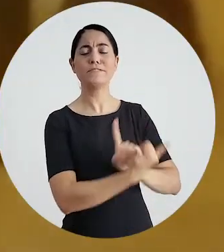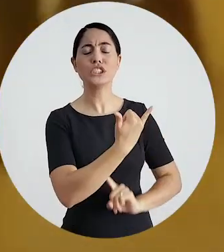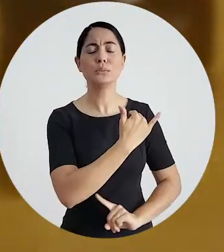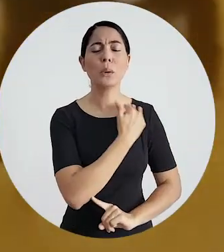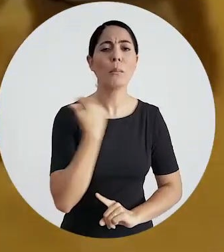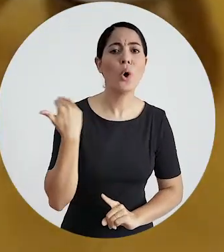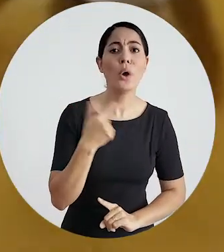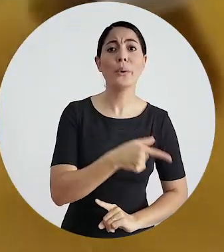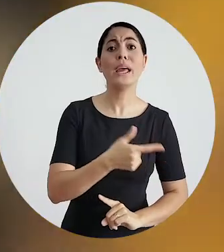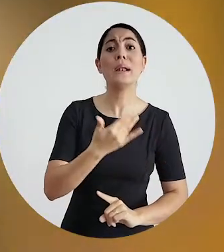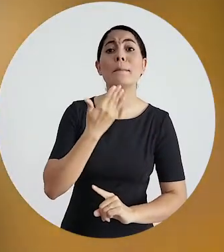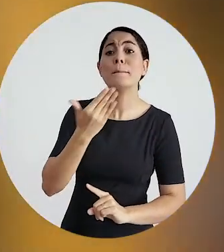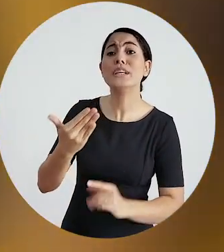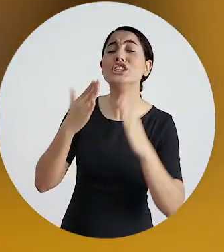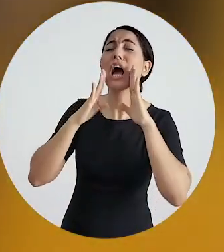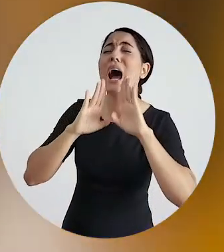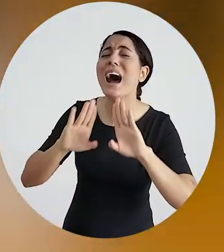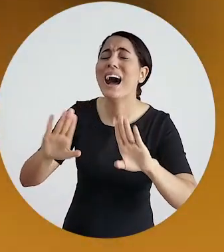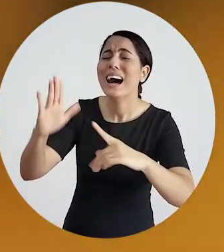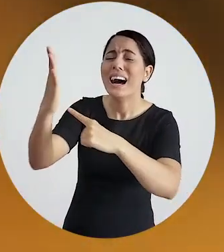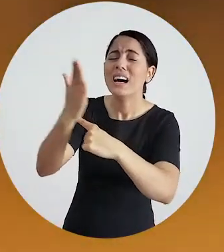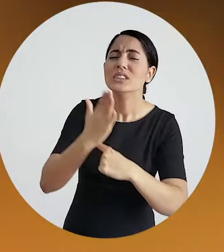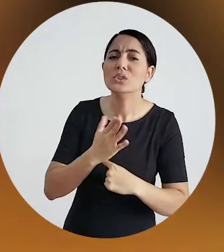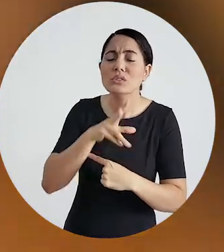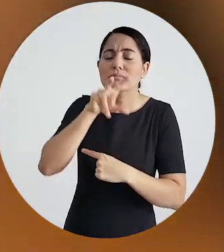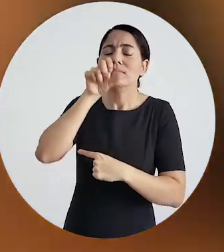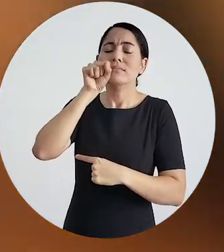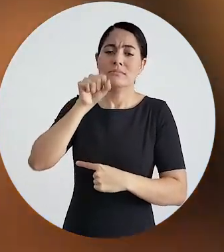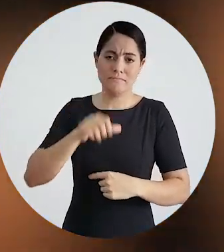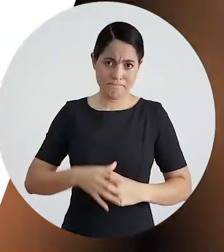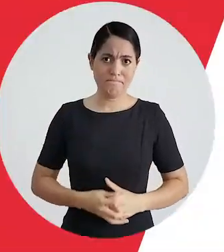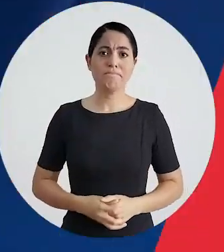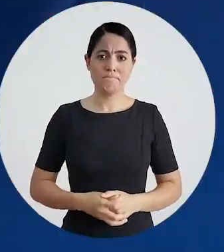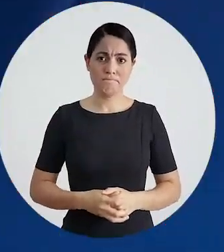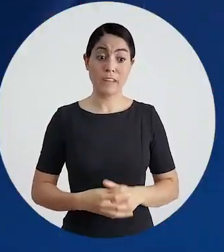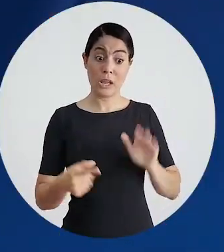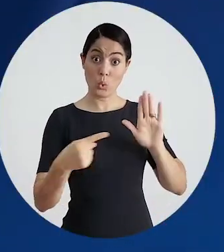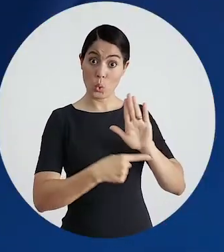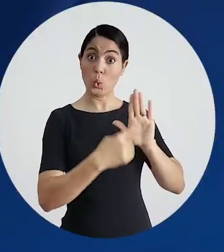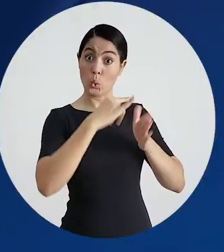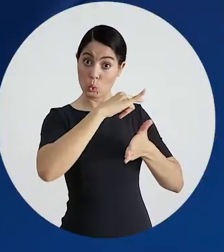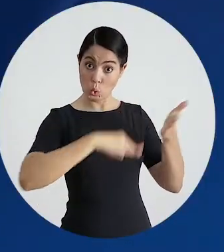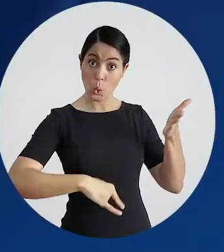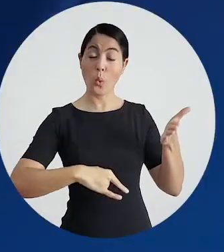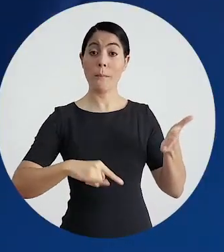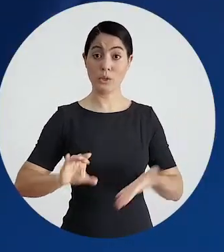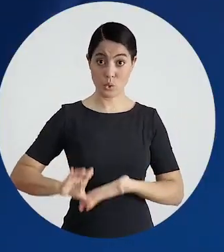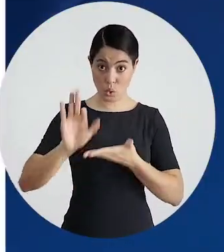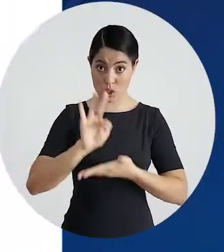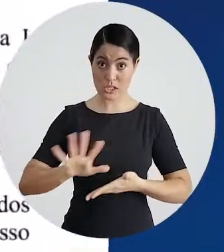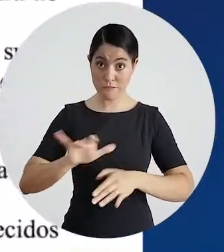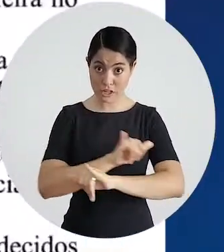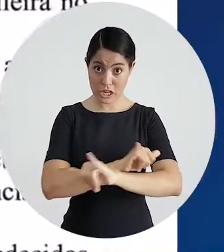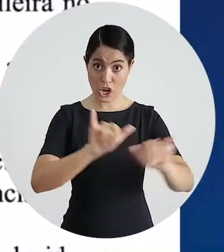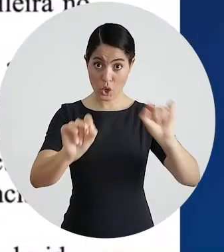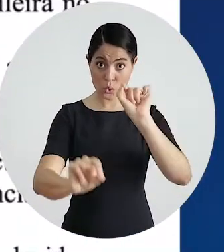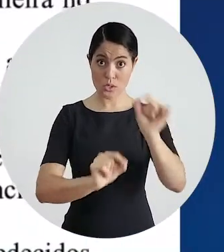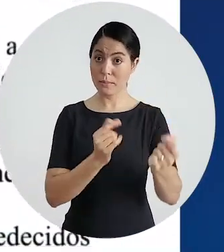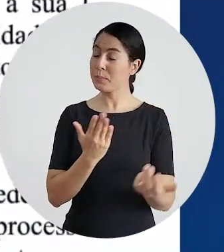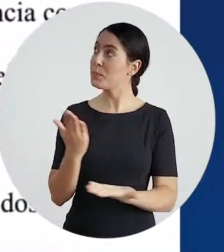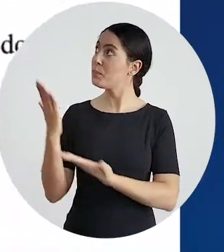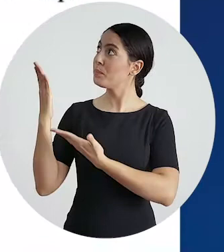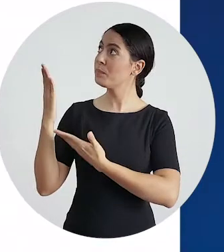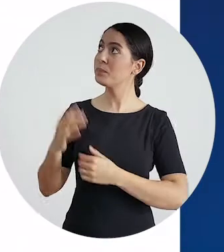mesmo quando ele clamava por socorro e pedia para respirar. Segundo a nota divulgada pelo Conselho Federal,